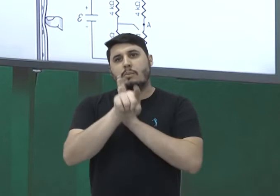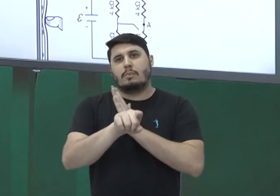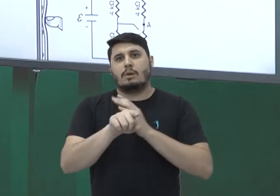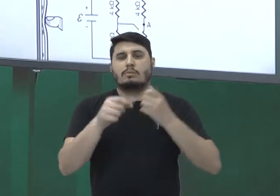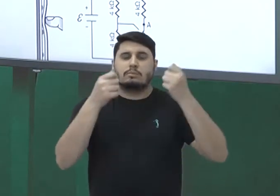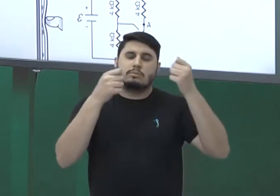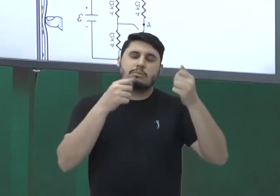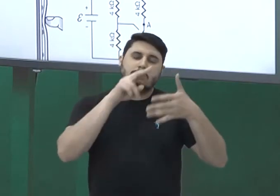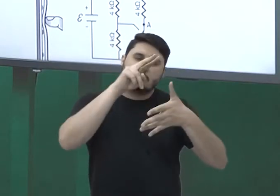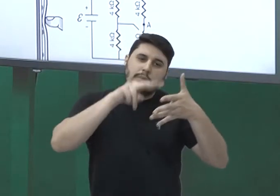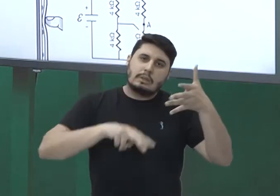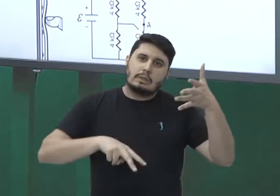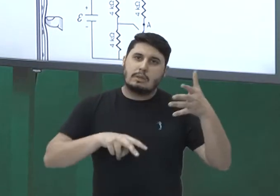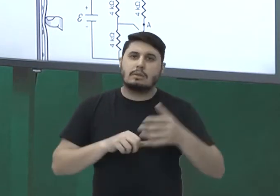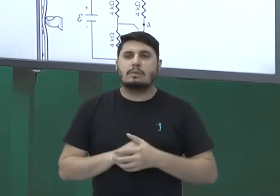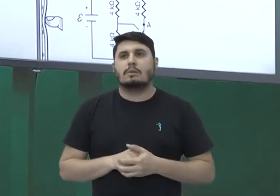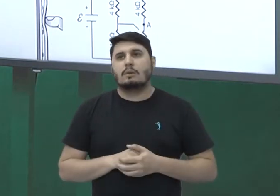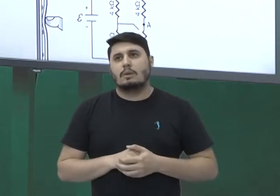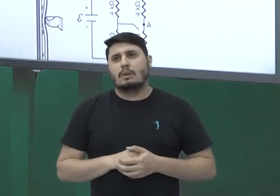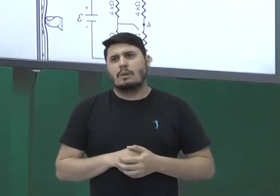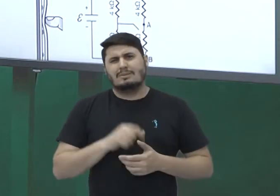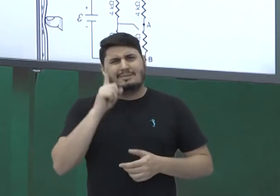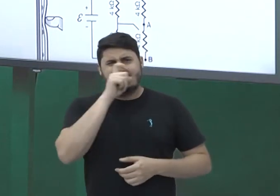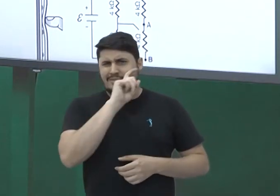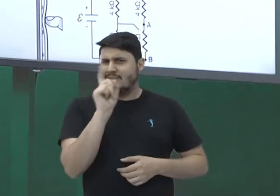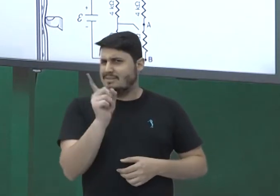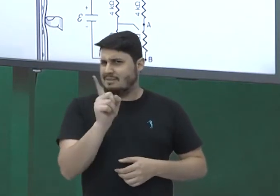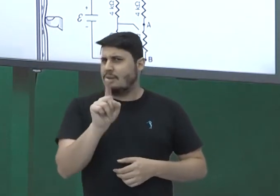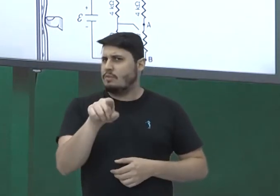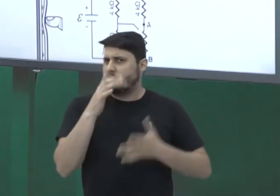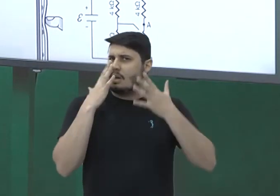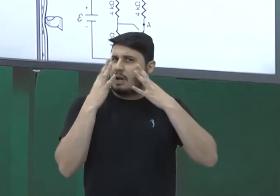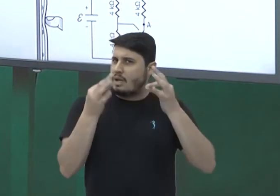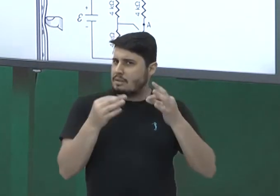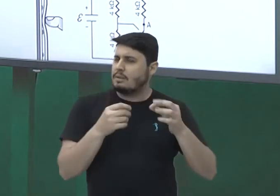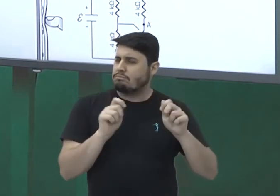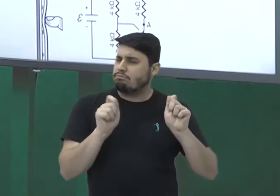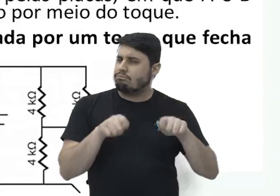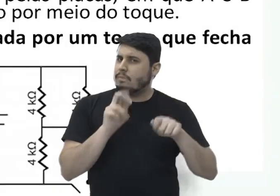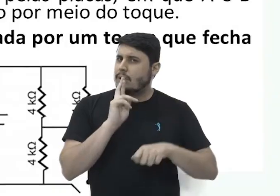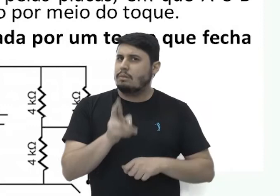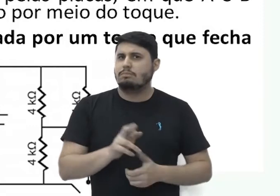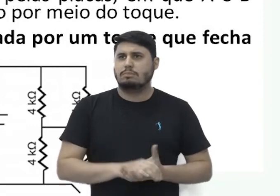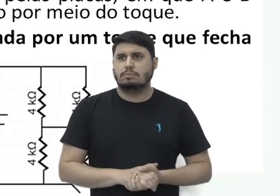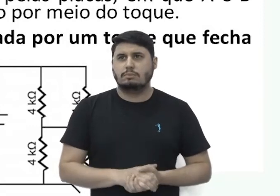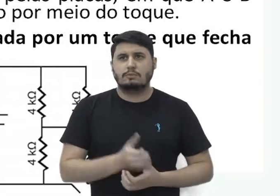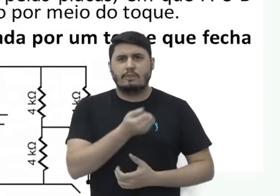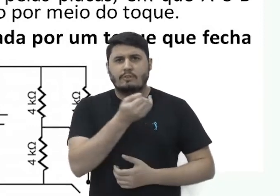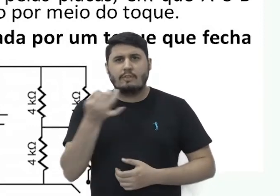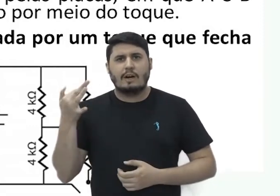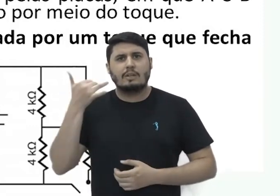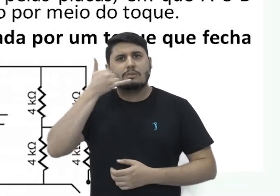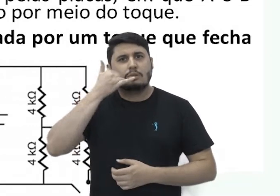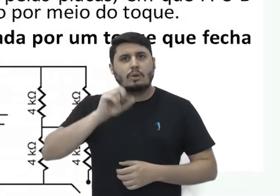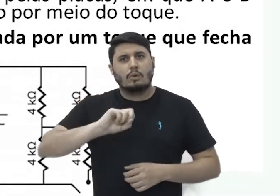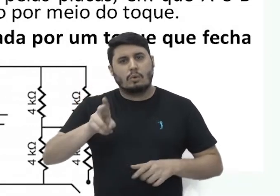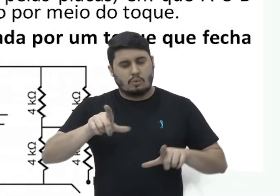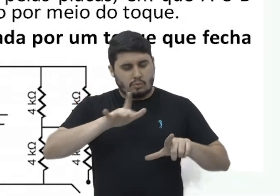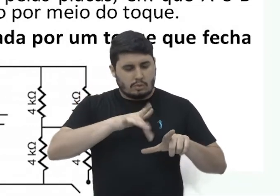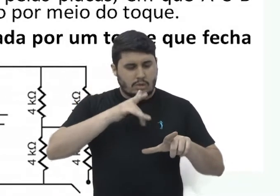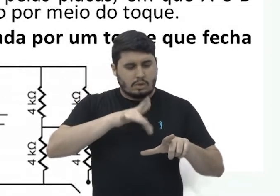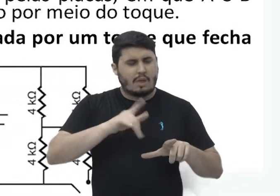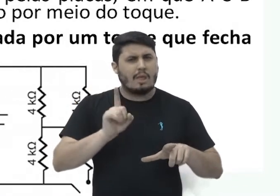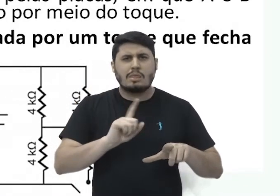questão. Agora tem um cálculozinho para a gente fazer, isso não é difícil não, mas preste atenção aí. Muitos smartphones e tablets não precisam mais